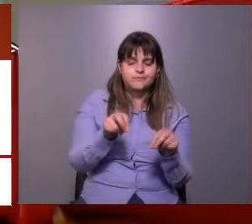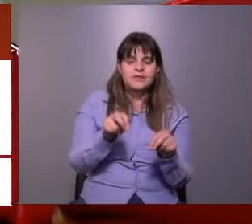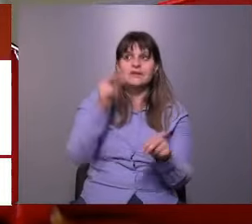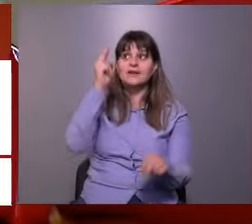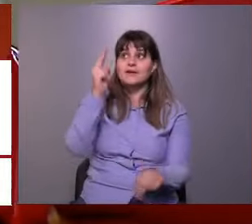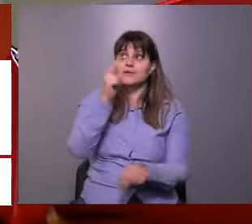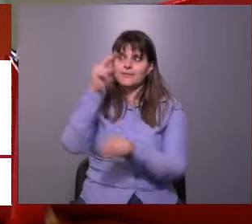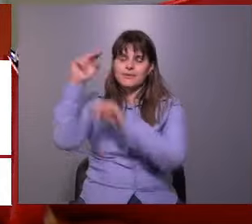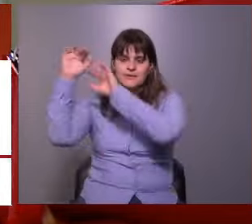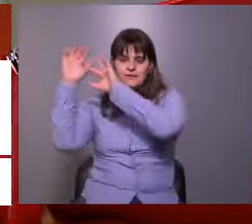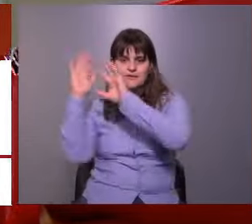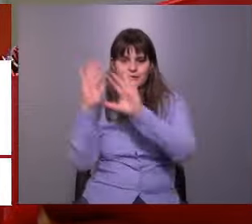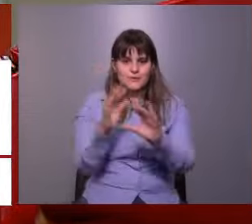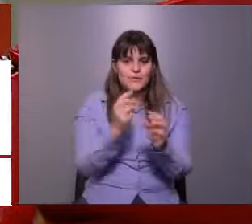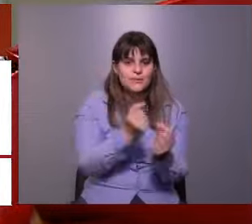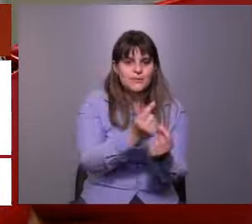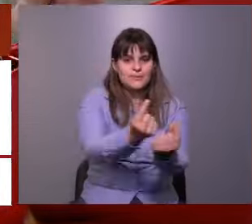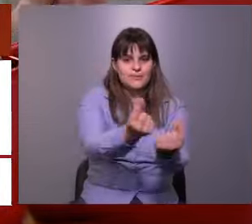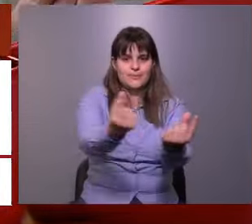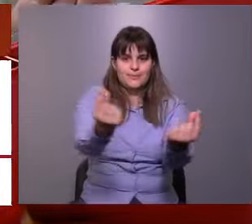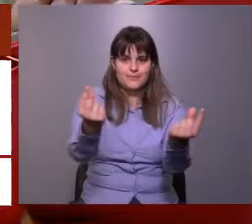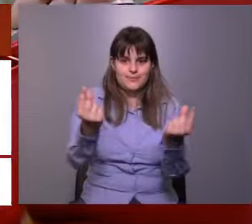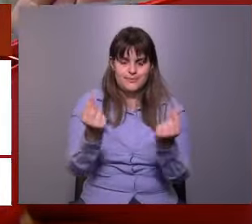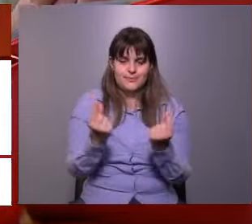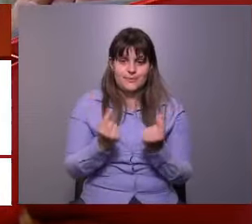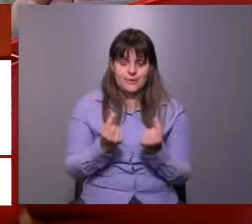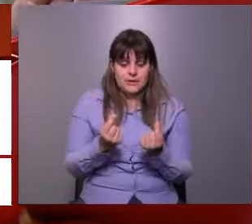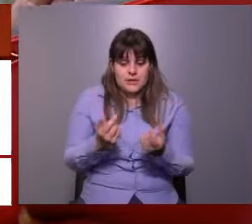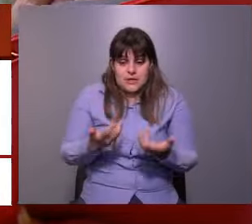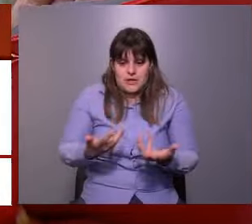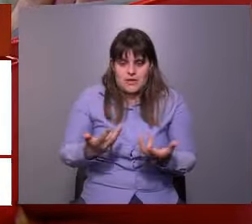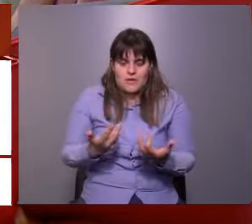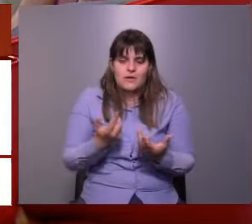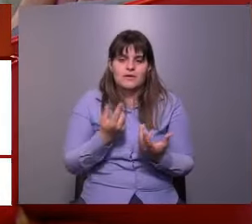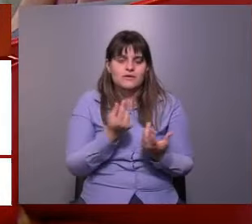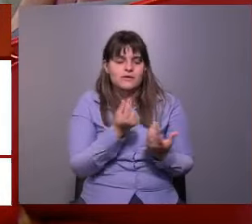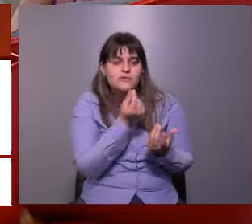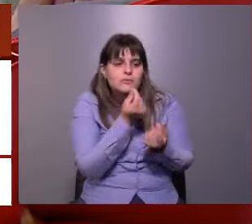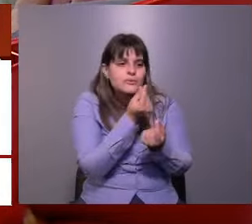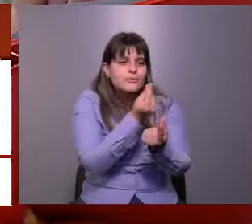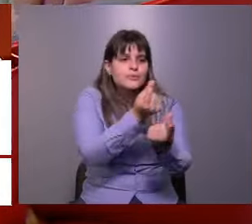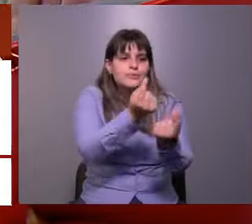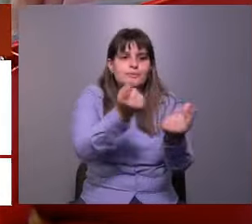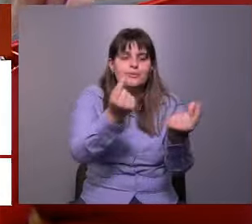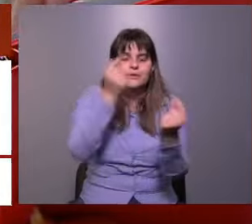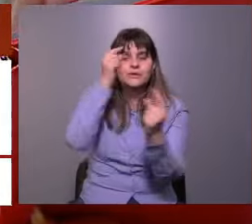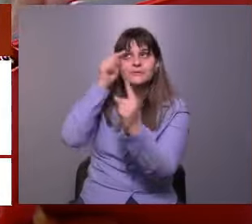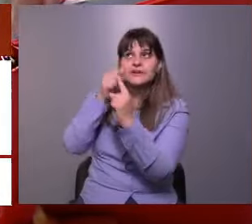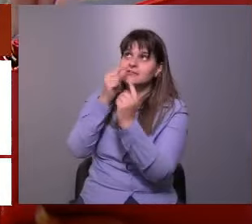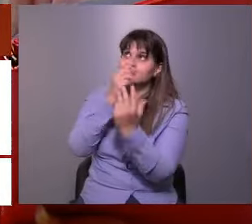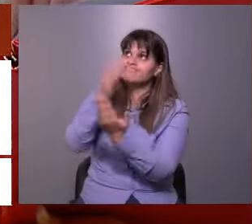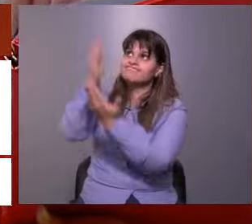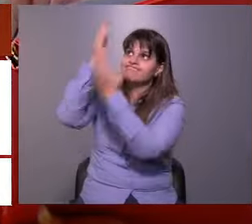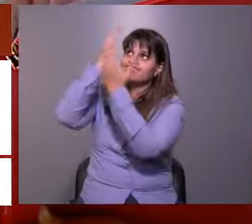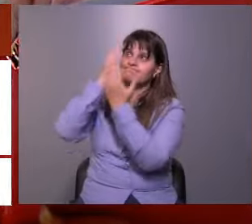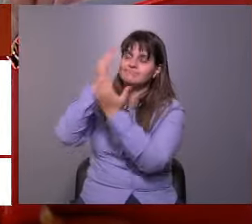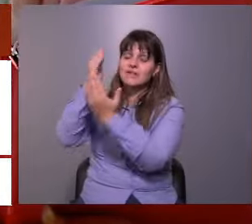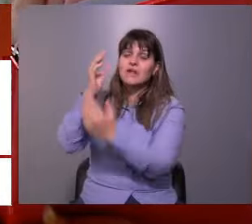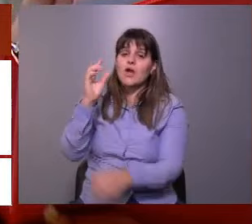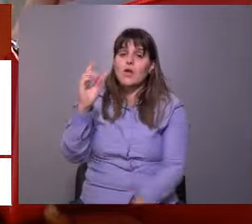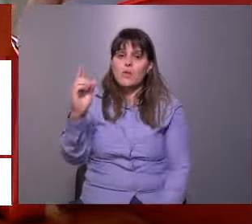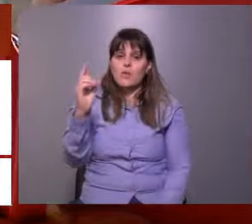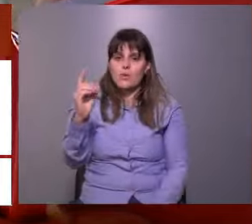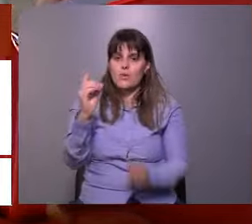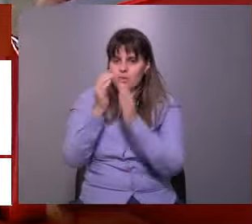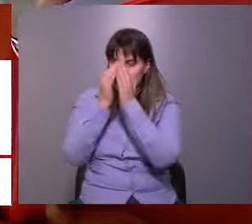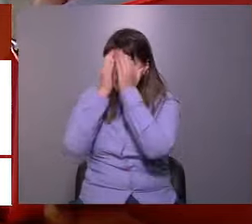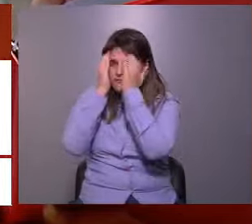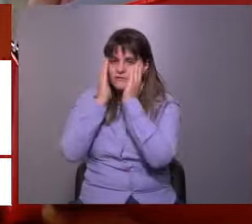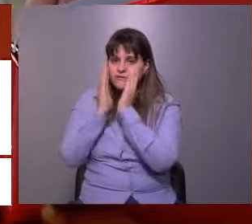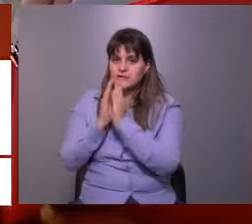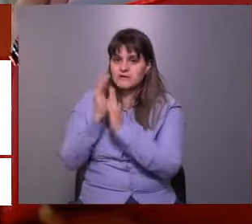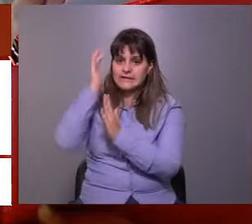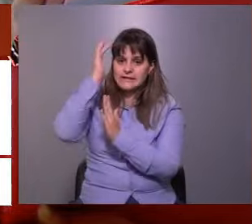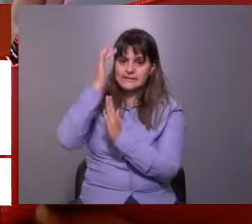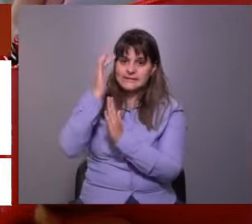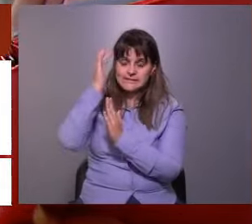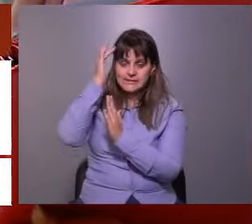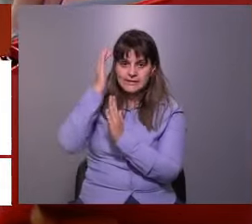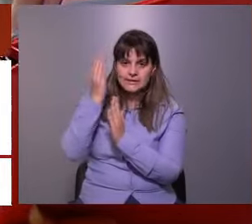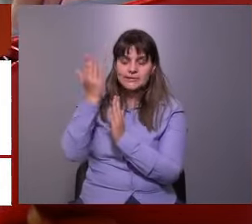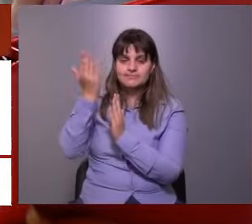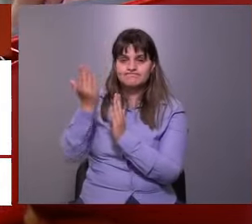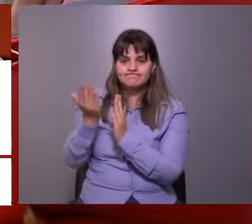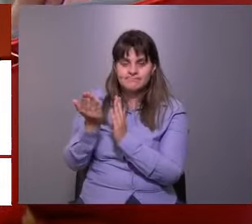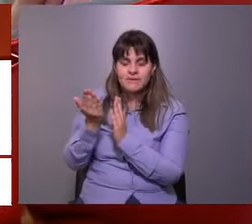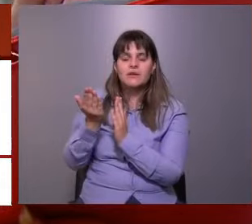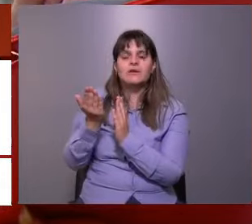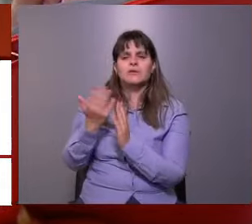Senhor, que sois o Criador da luz e em Jesus Cristo nos destes a graça de vencer as trevas do